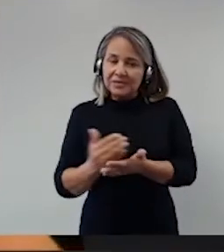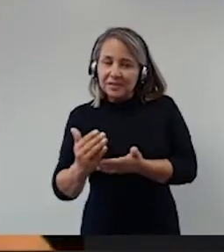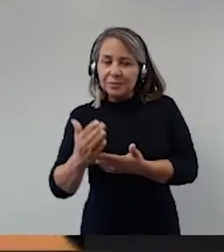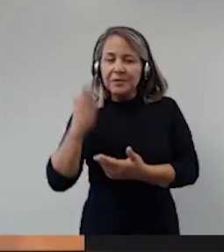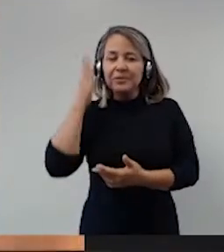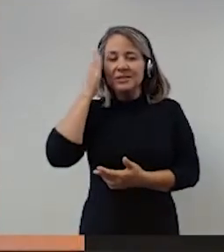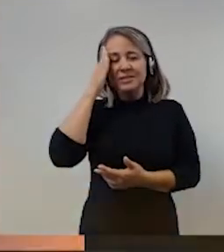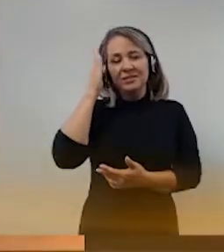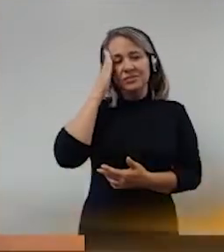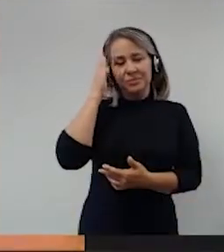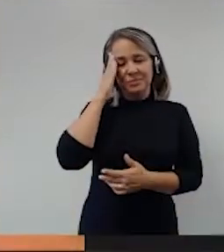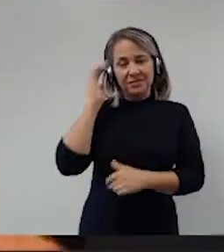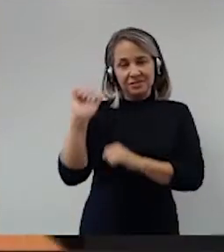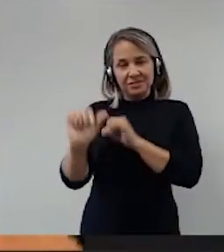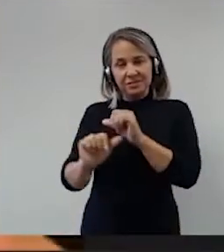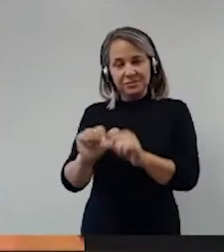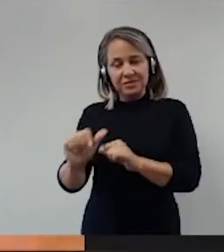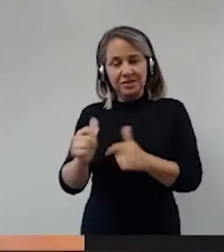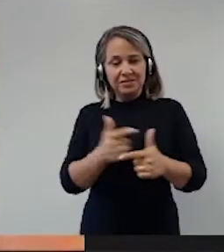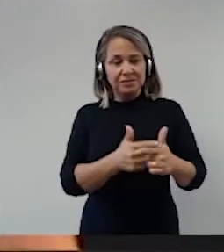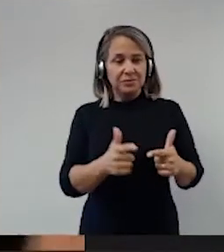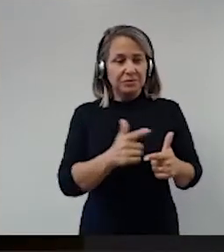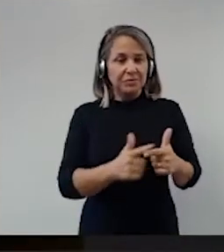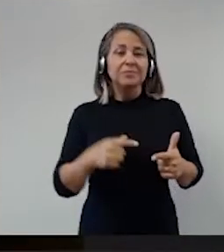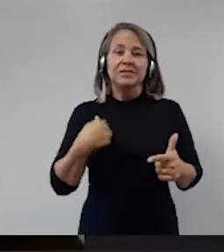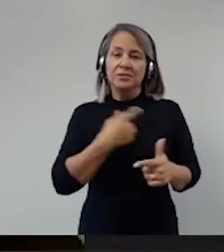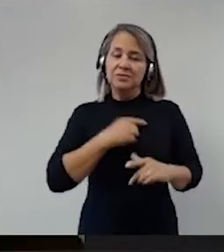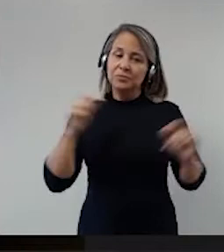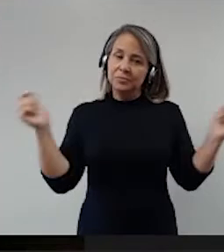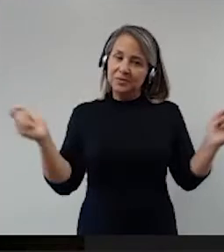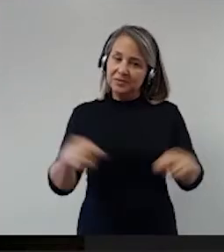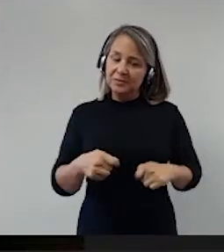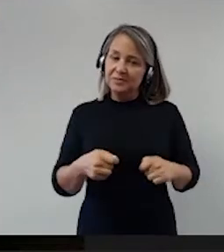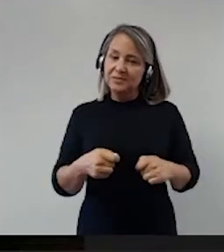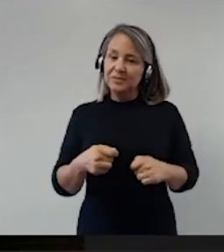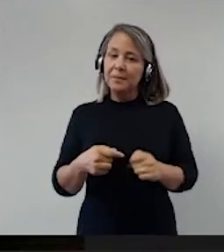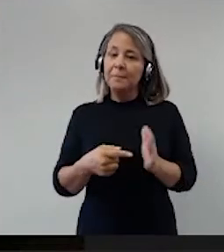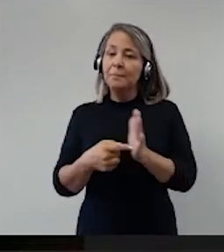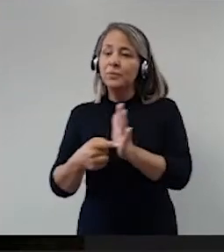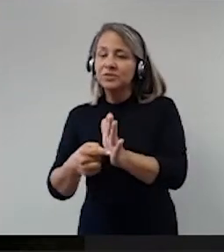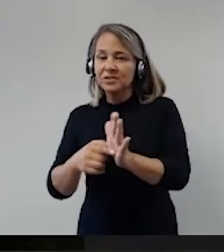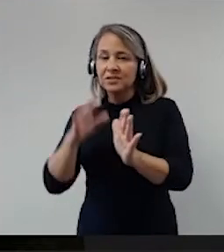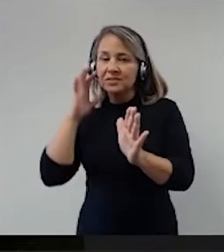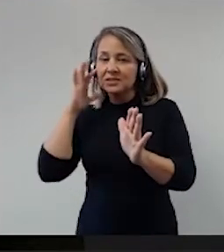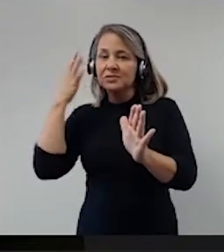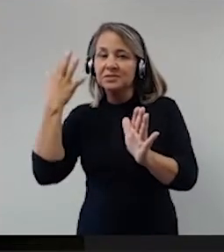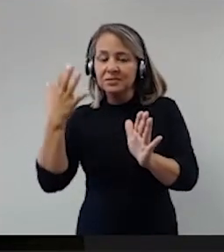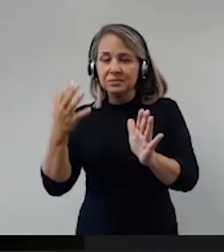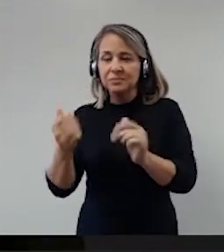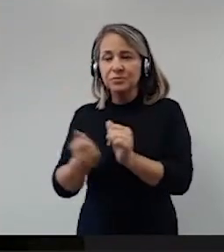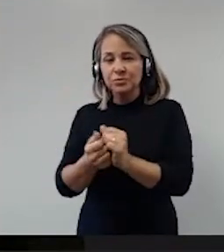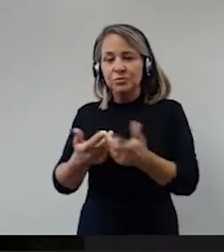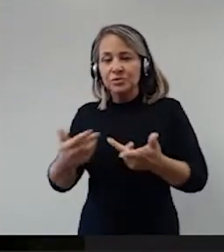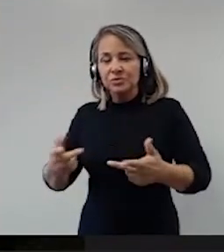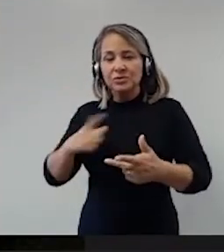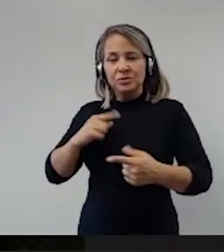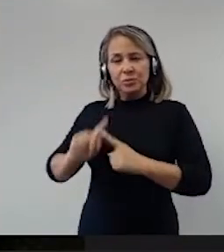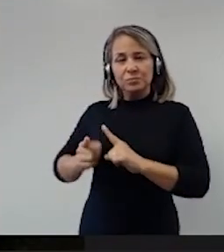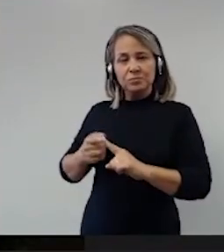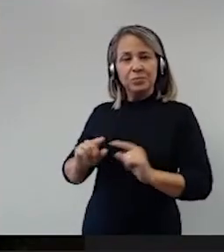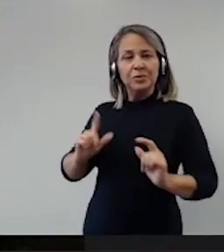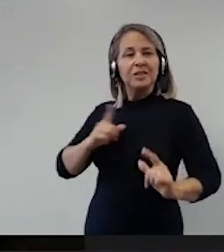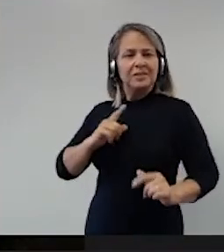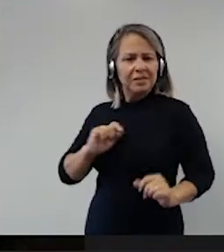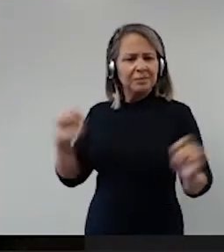compreensão das mudanças, dos problemas, que a gente possa estar indicando as soluções com as ferramentas que a gente já tem à disposição